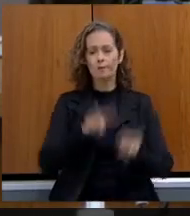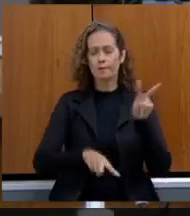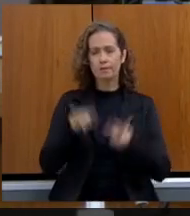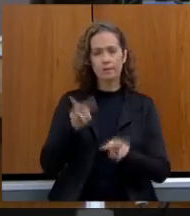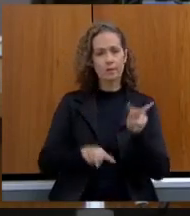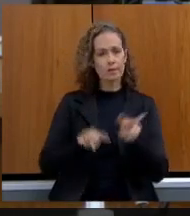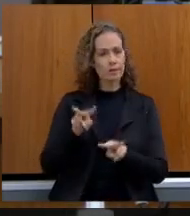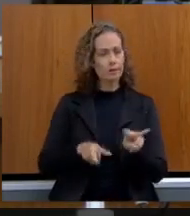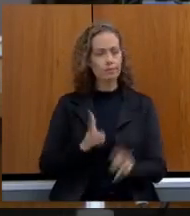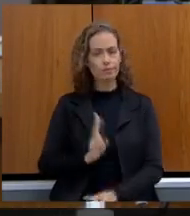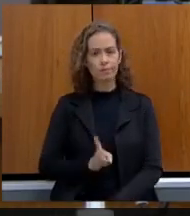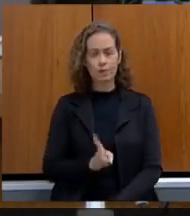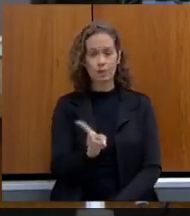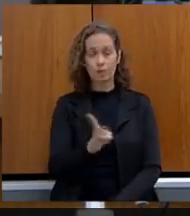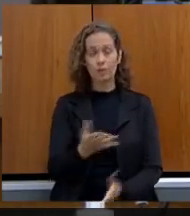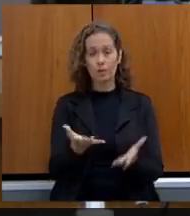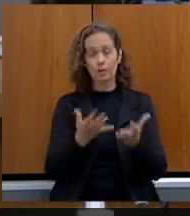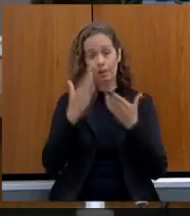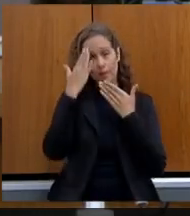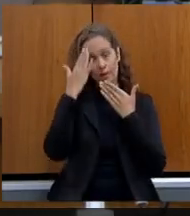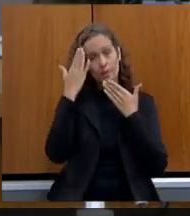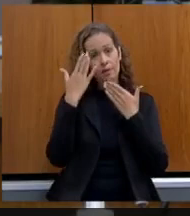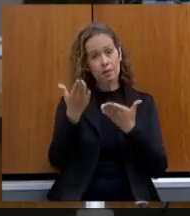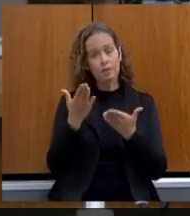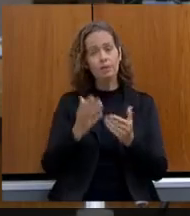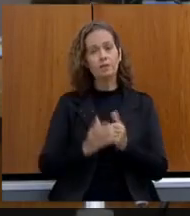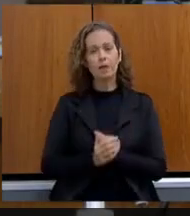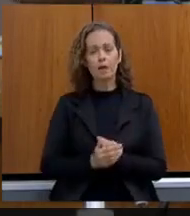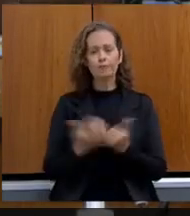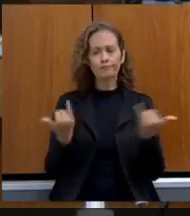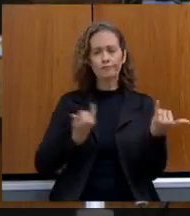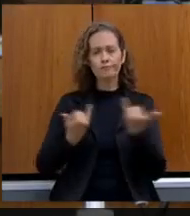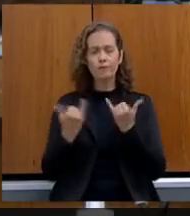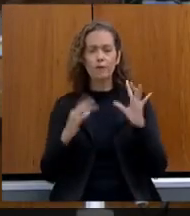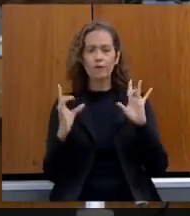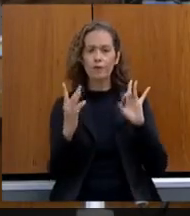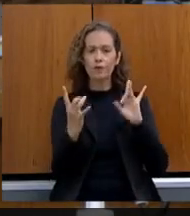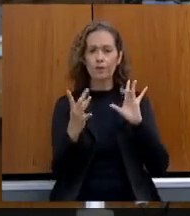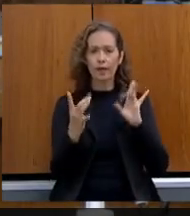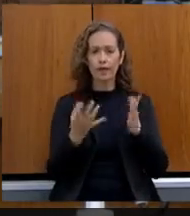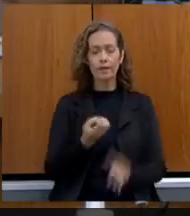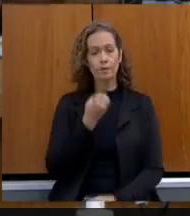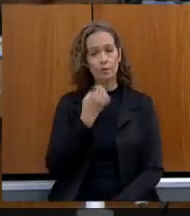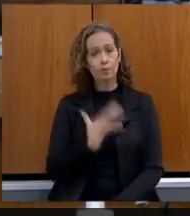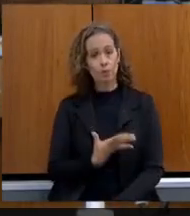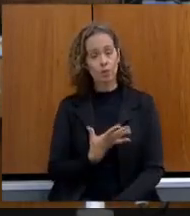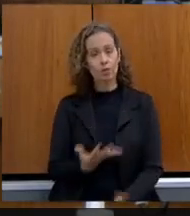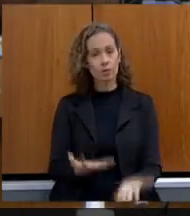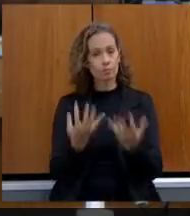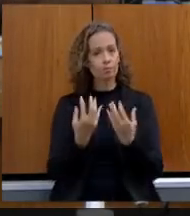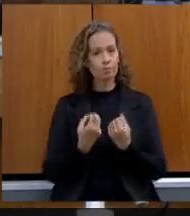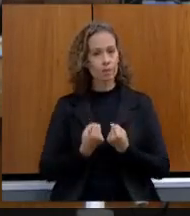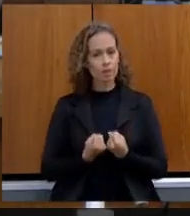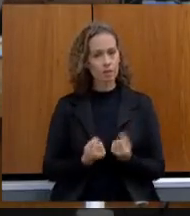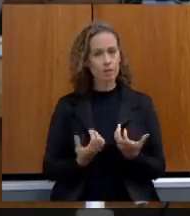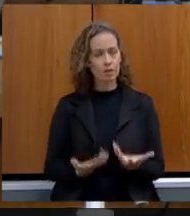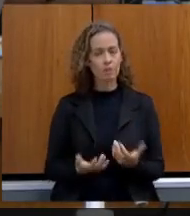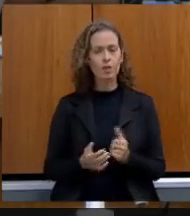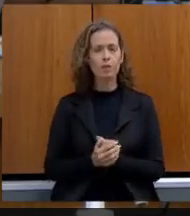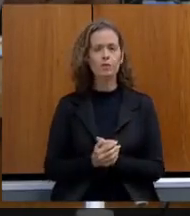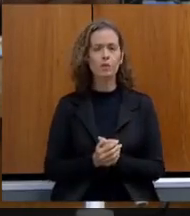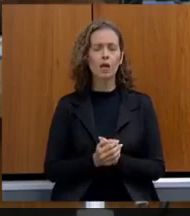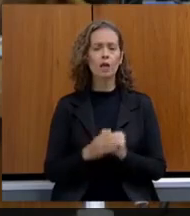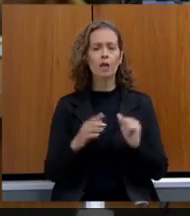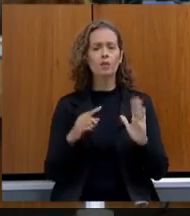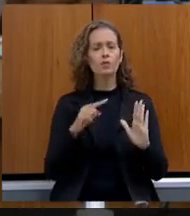Secretaria de Estado de Educação que era agradecer pelos retornos que a gente tem tido muito dirigentes em relação aos indicadores